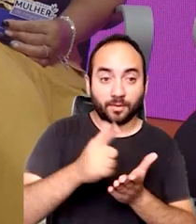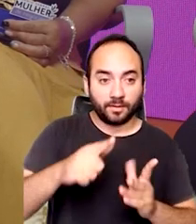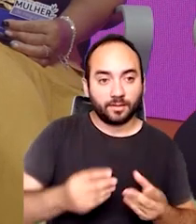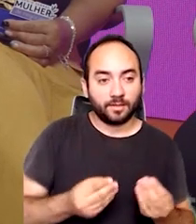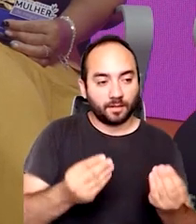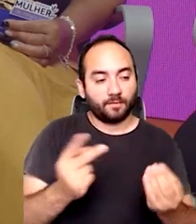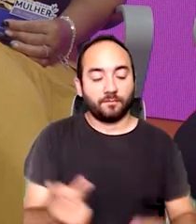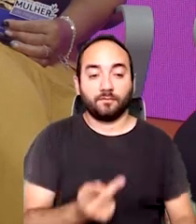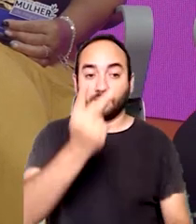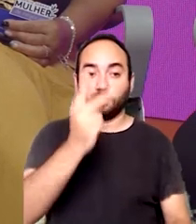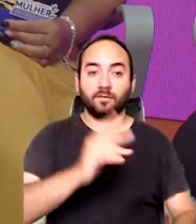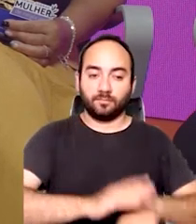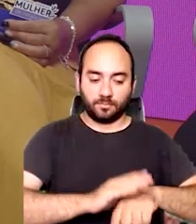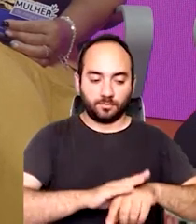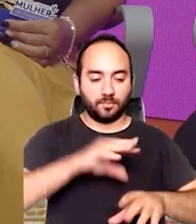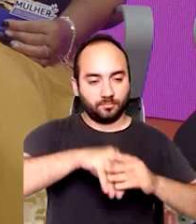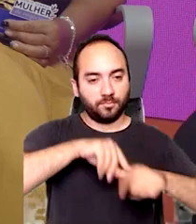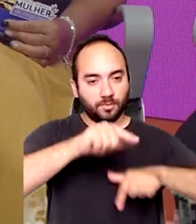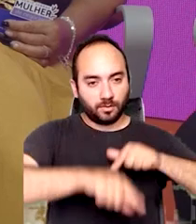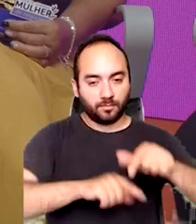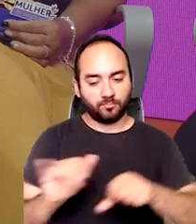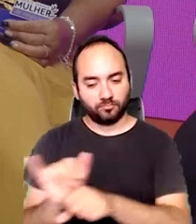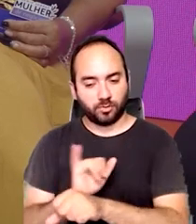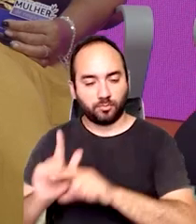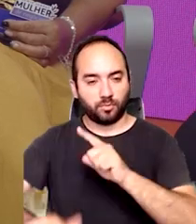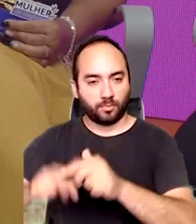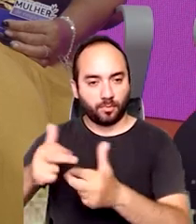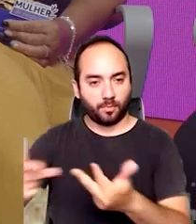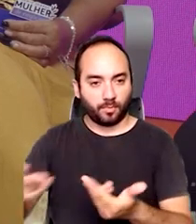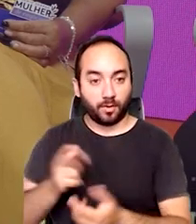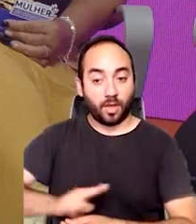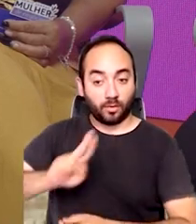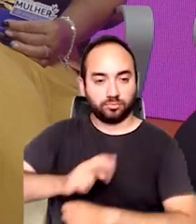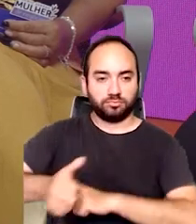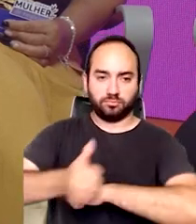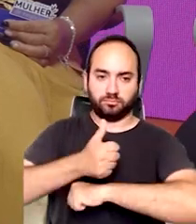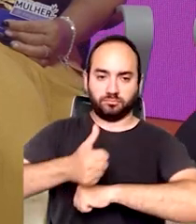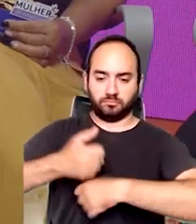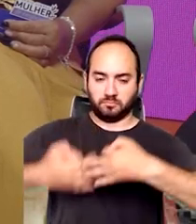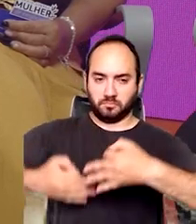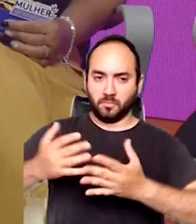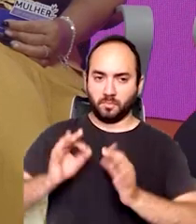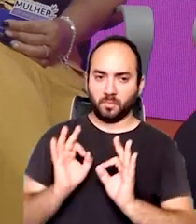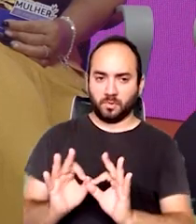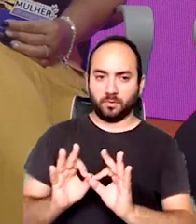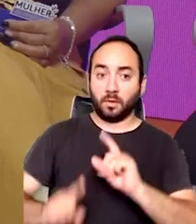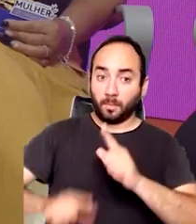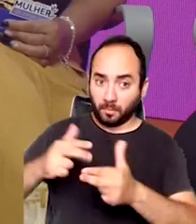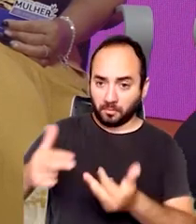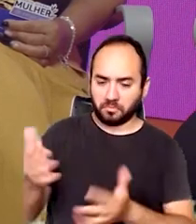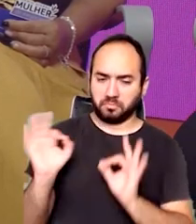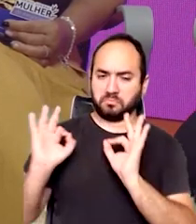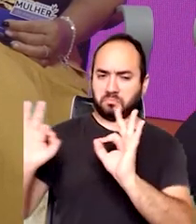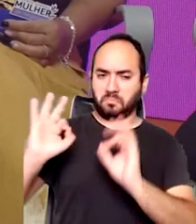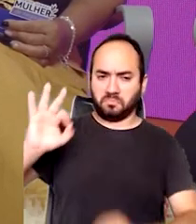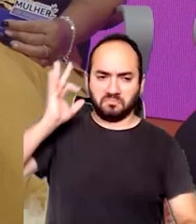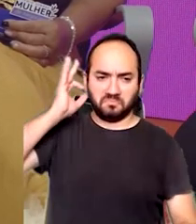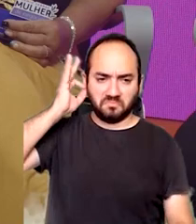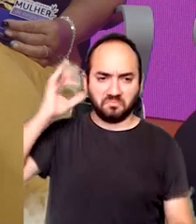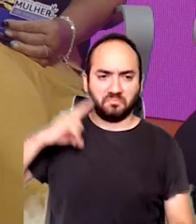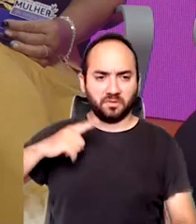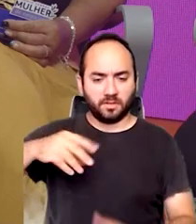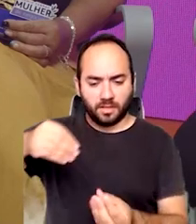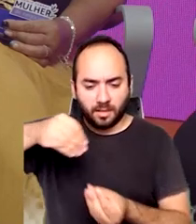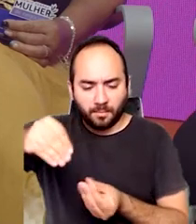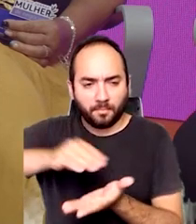comecei a agregar valor né no meu trabalho trazendo equipamentos de uso profissional né produtos de uso profissional